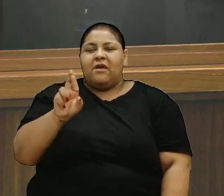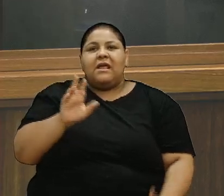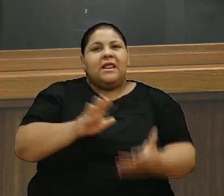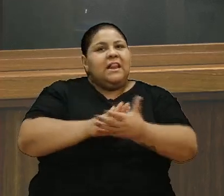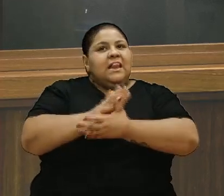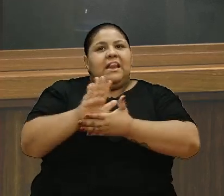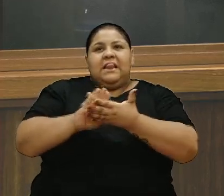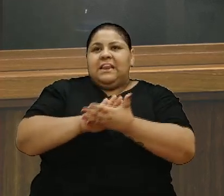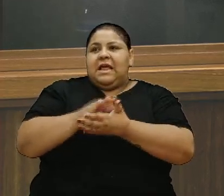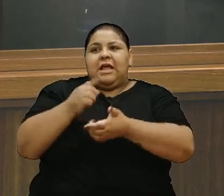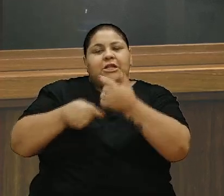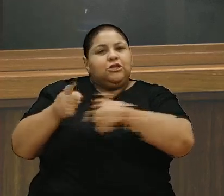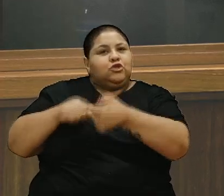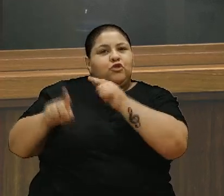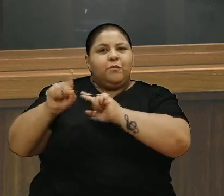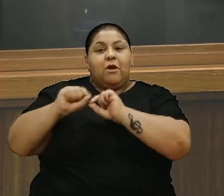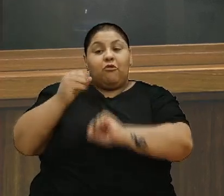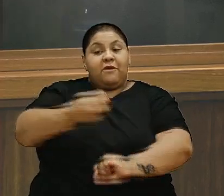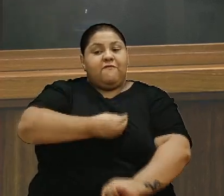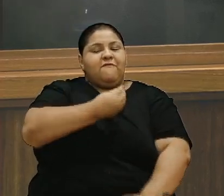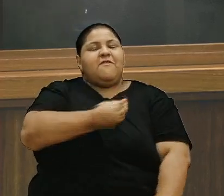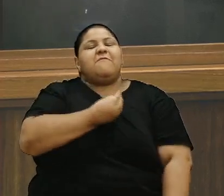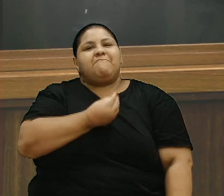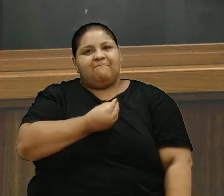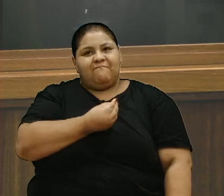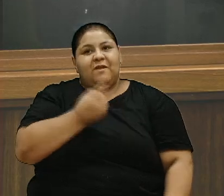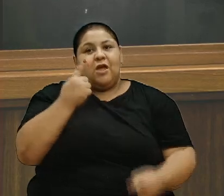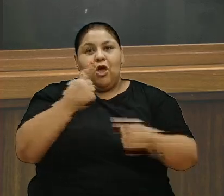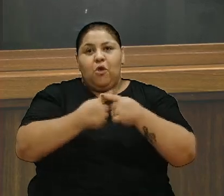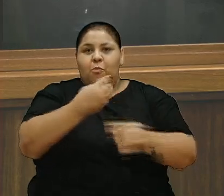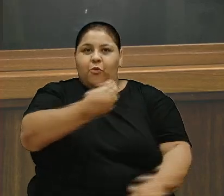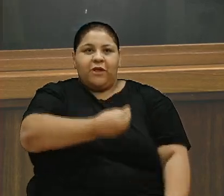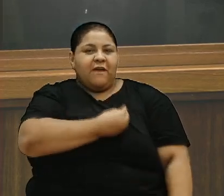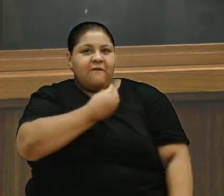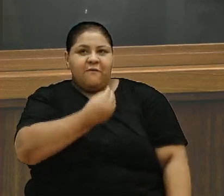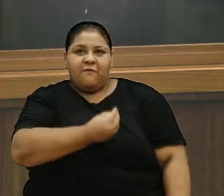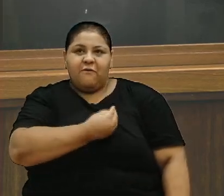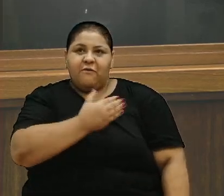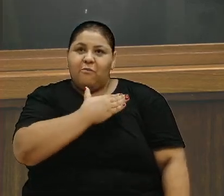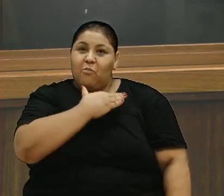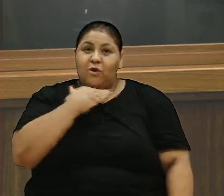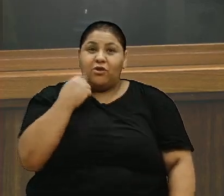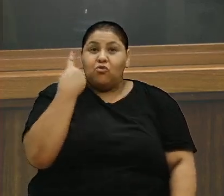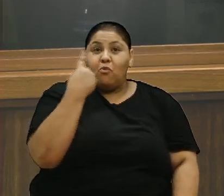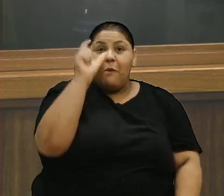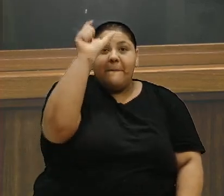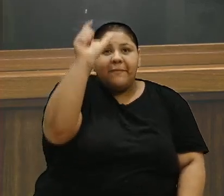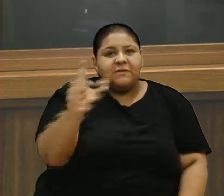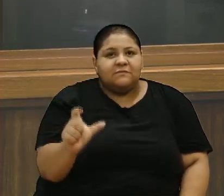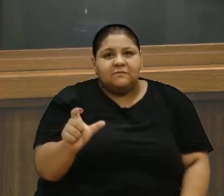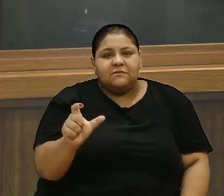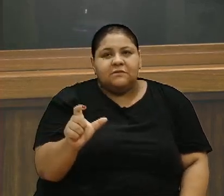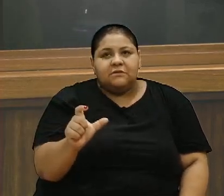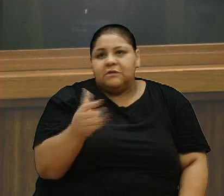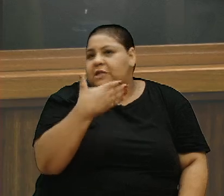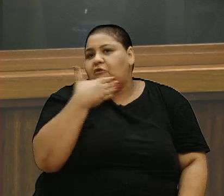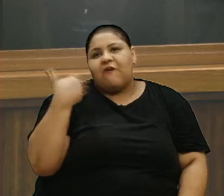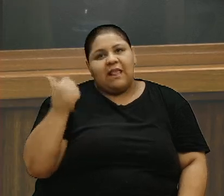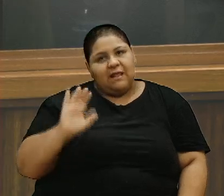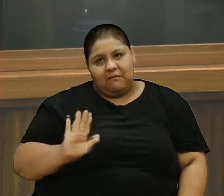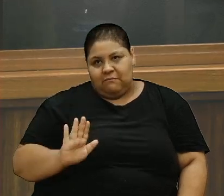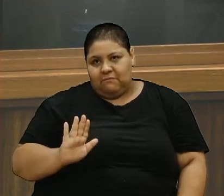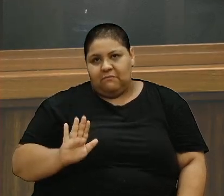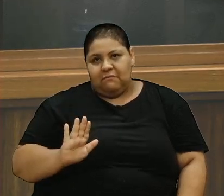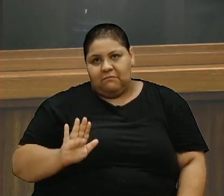superar o que nós vivemos aqui. Porque a vida de qualquer um, se tivesse morrido uma pessoa, não valeria isso.